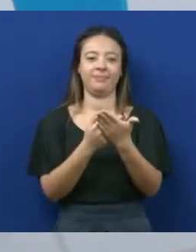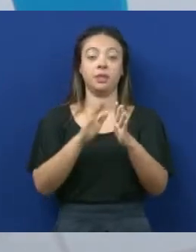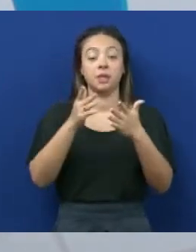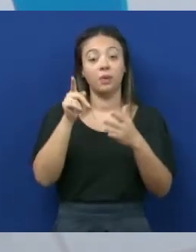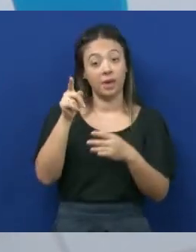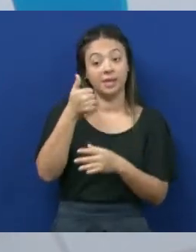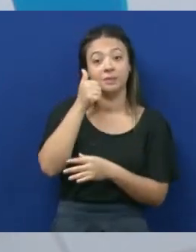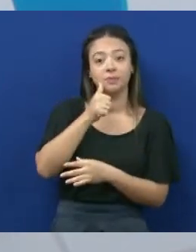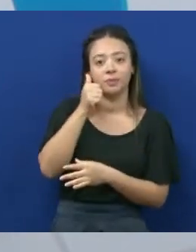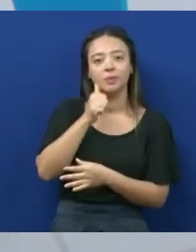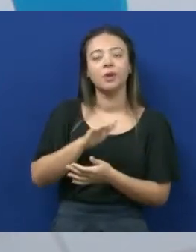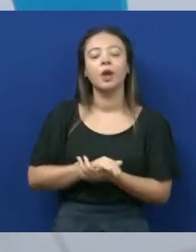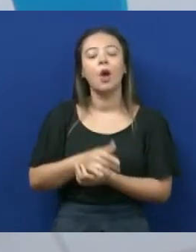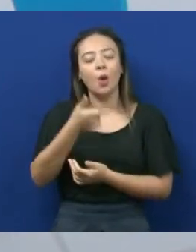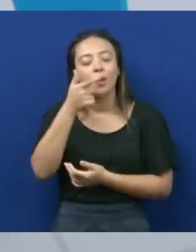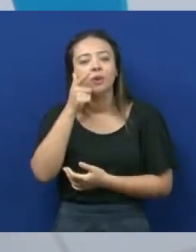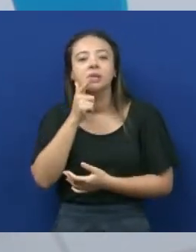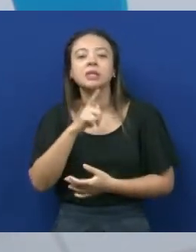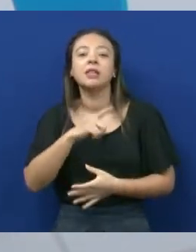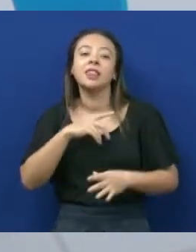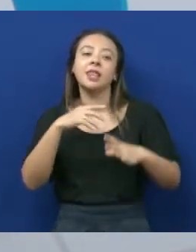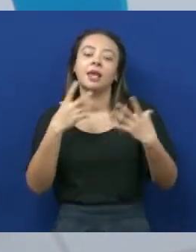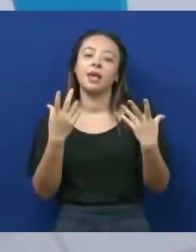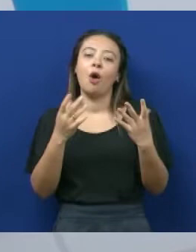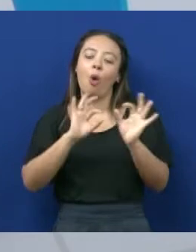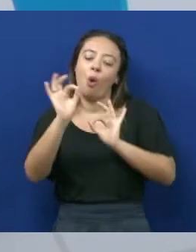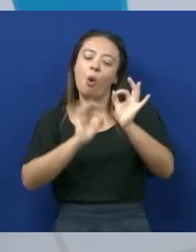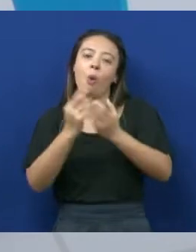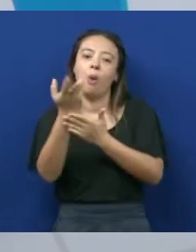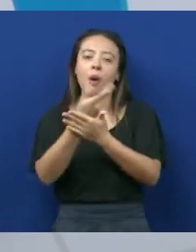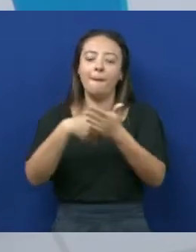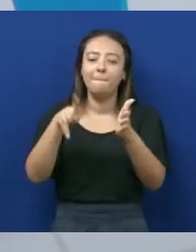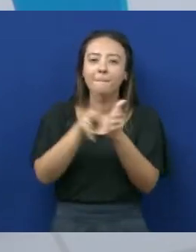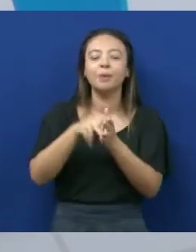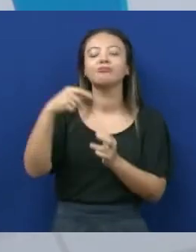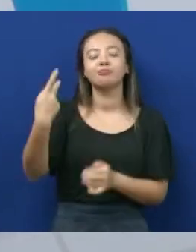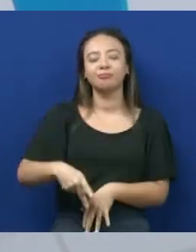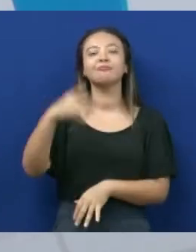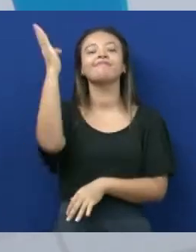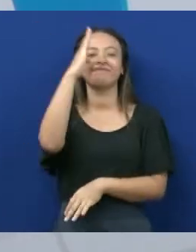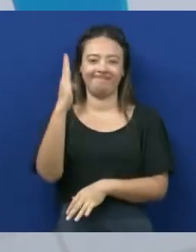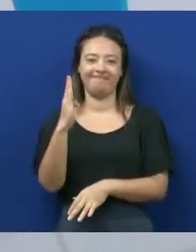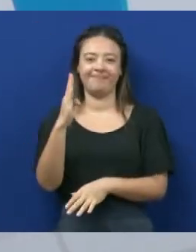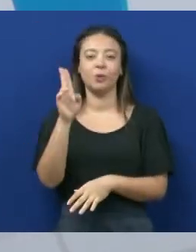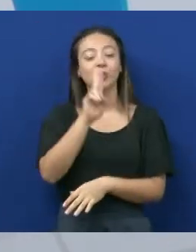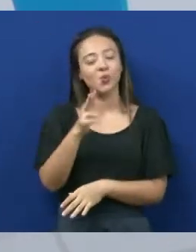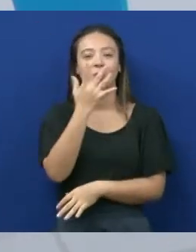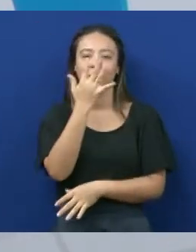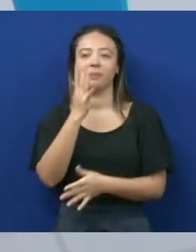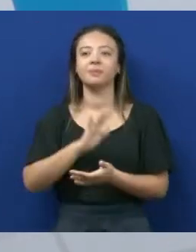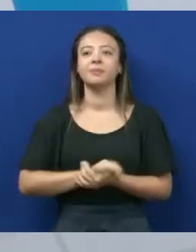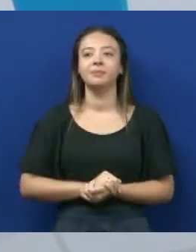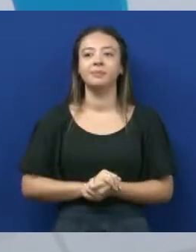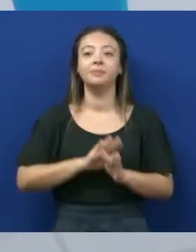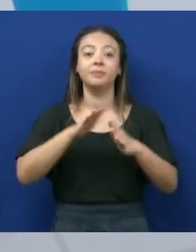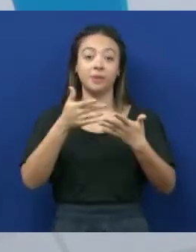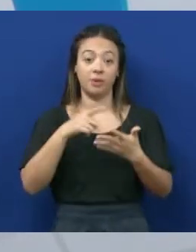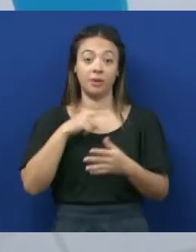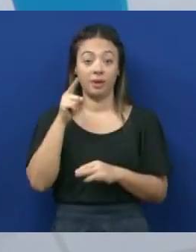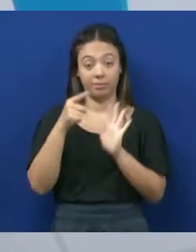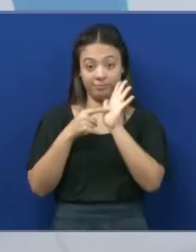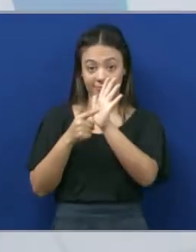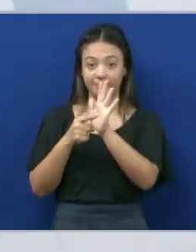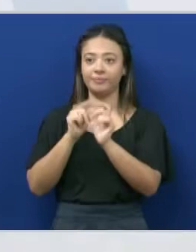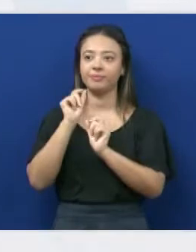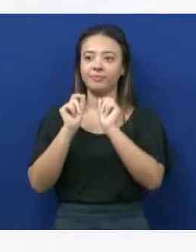conseguiu caracterizar uma obra bem brasileira voltada pelas cores, tá certo? Então, nós temos aqui também,